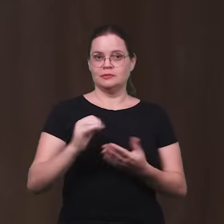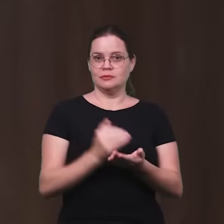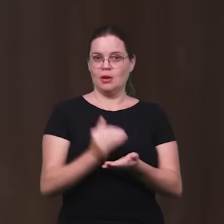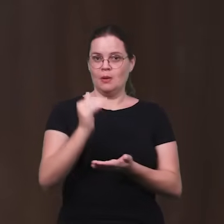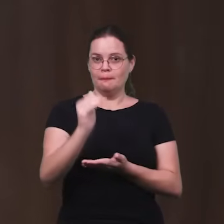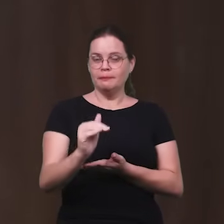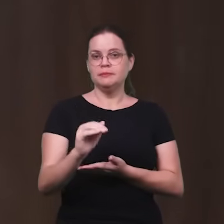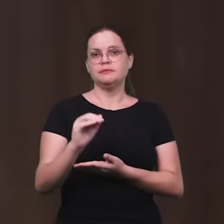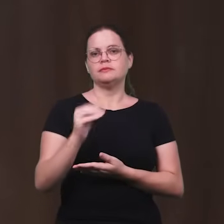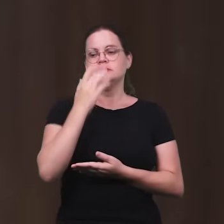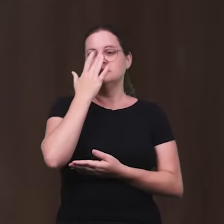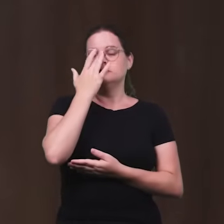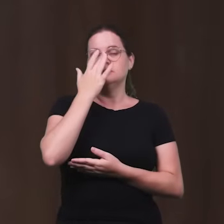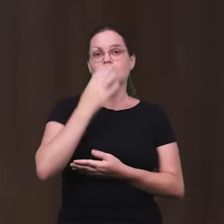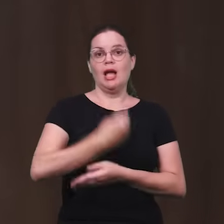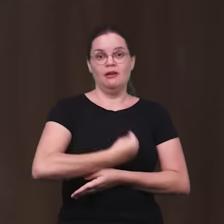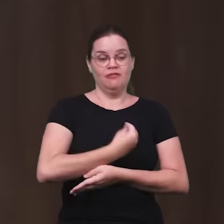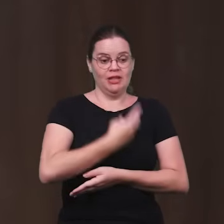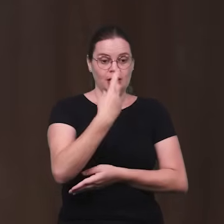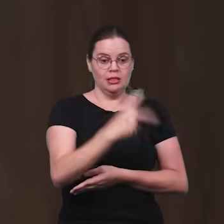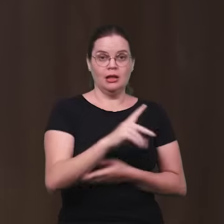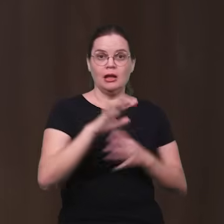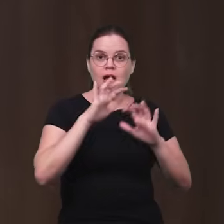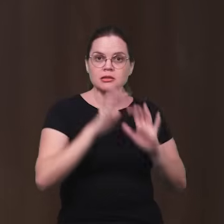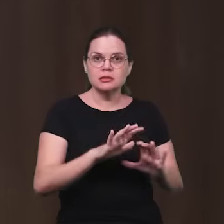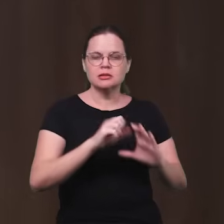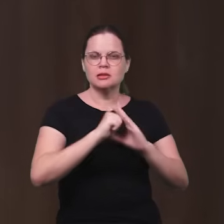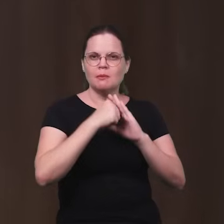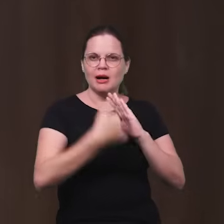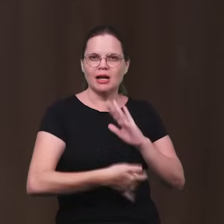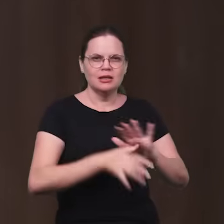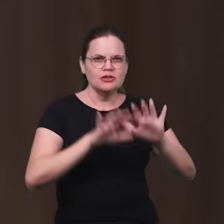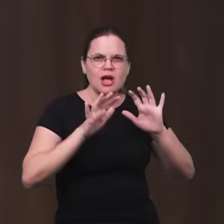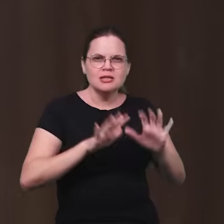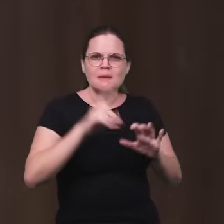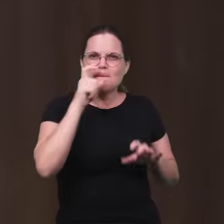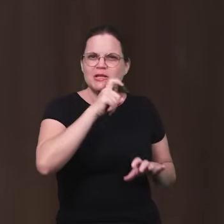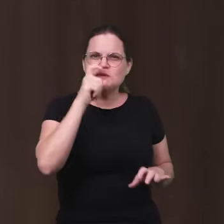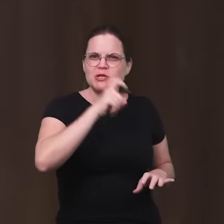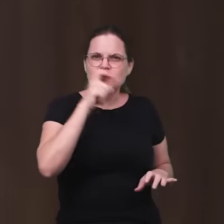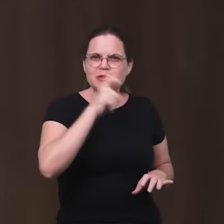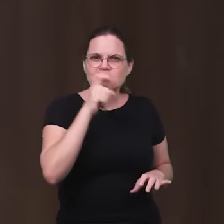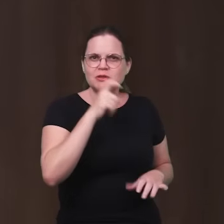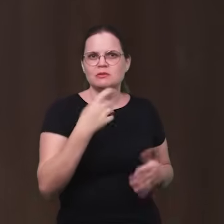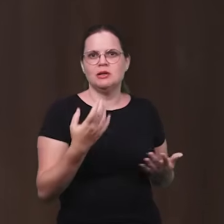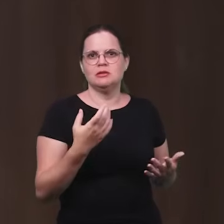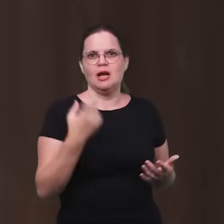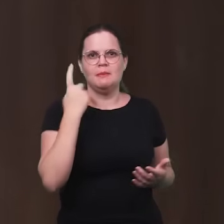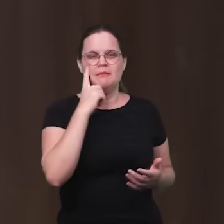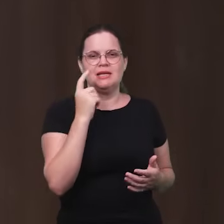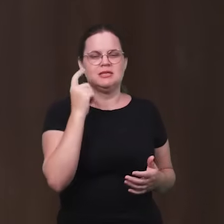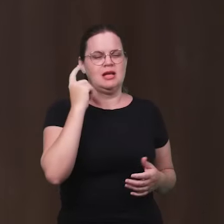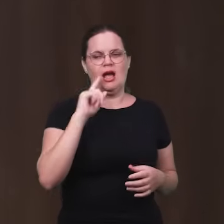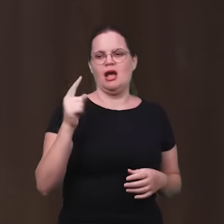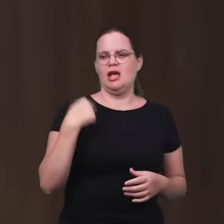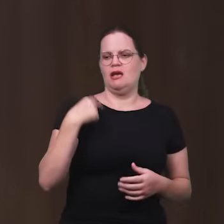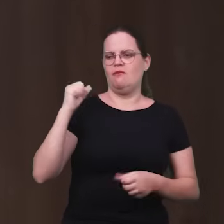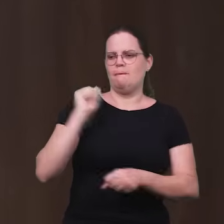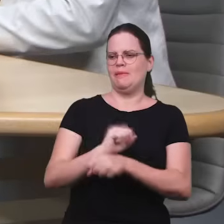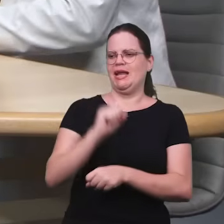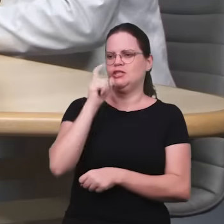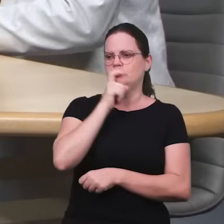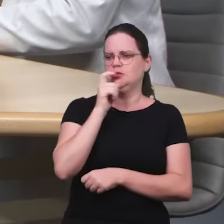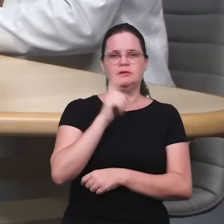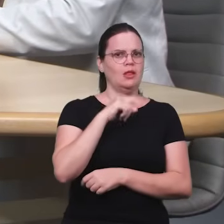estado, uma forma de vida, uma característica, não basta a pessoa, não quero mentir, vou parar de mentir. A gente não consegue